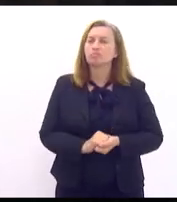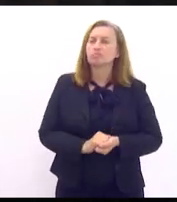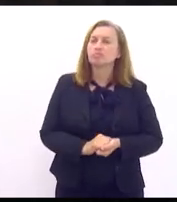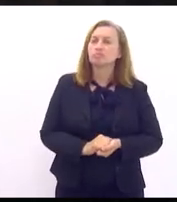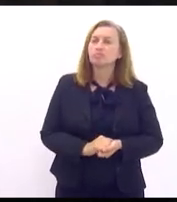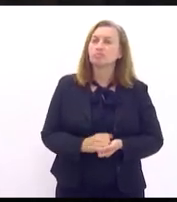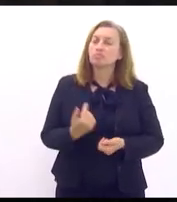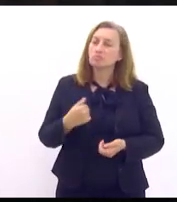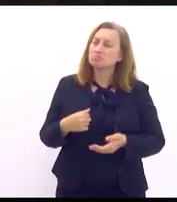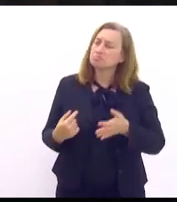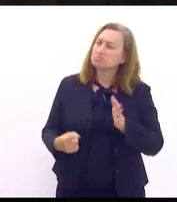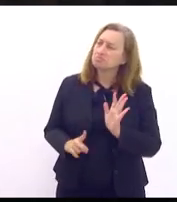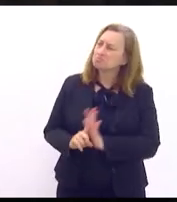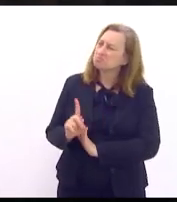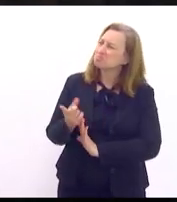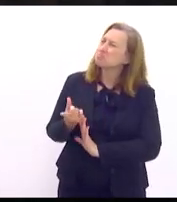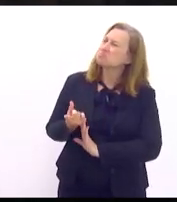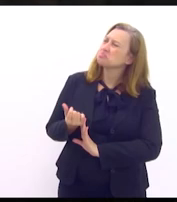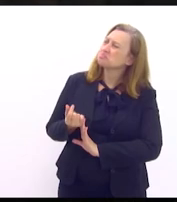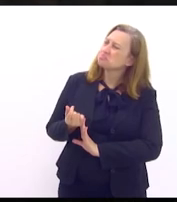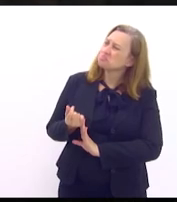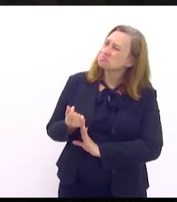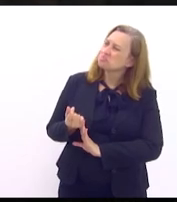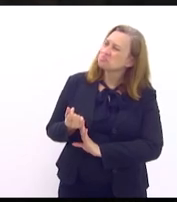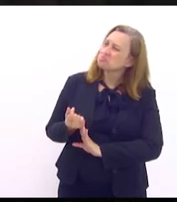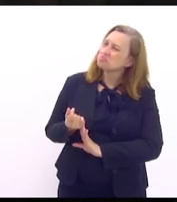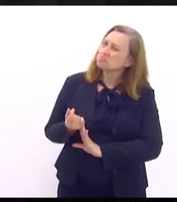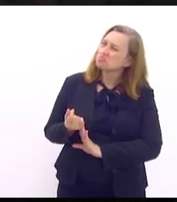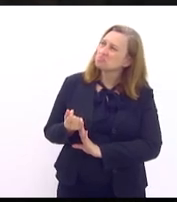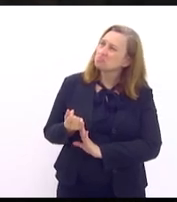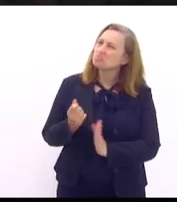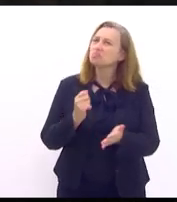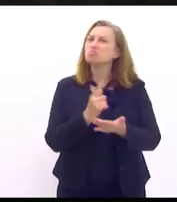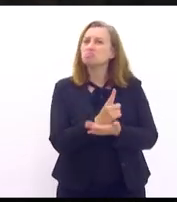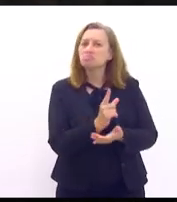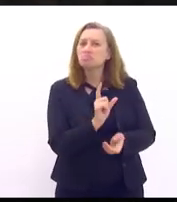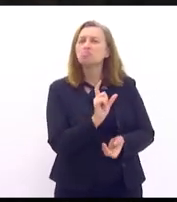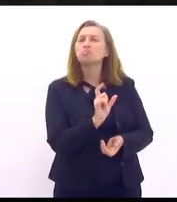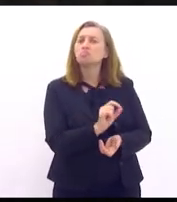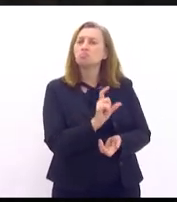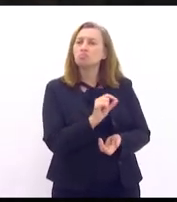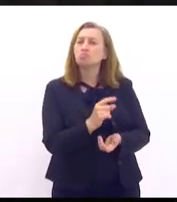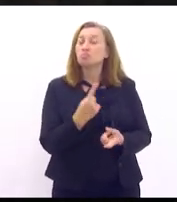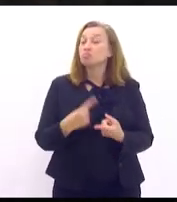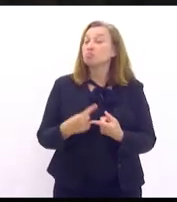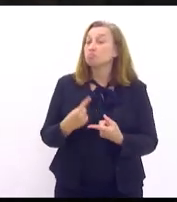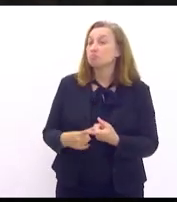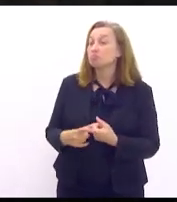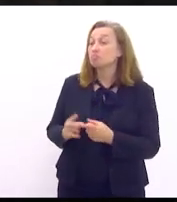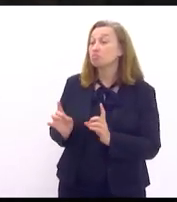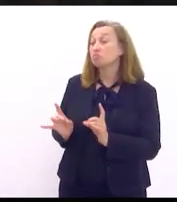me pergunto o seguinte: esse dinheiro serviu para quê? Porque um dinheiro de uma privatização,